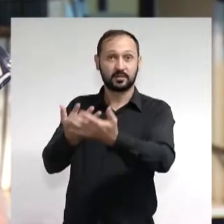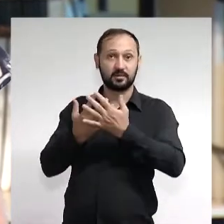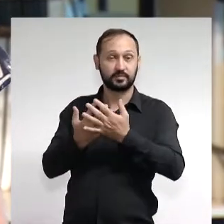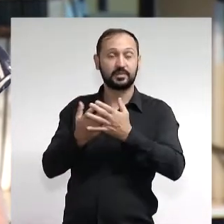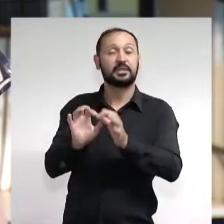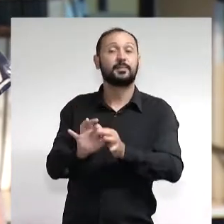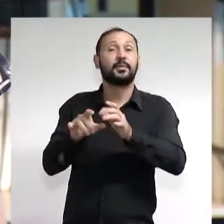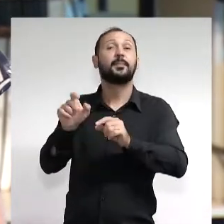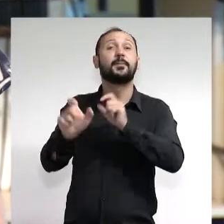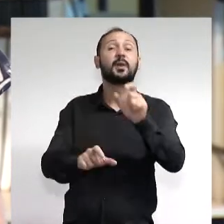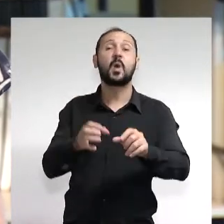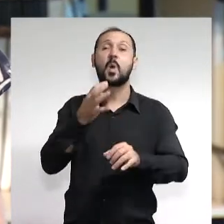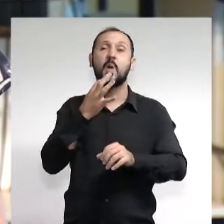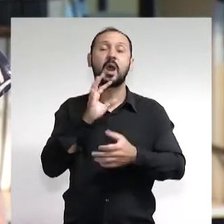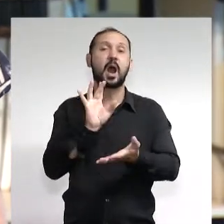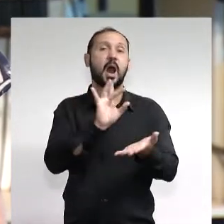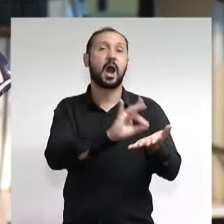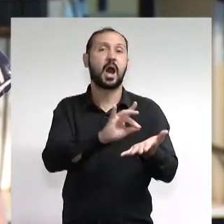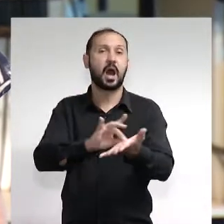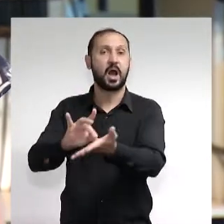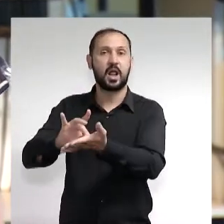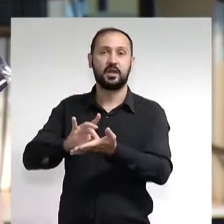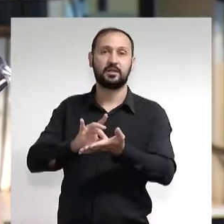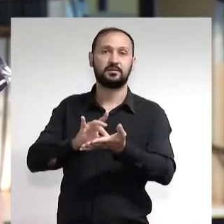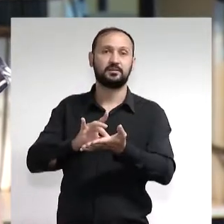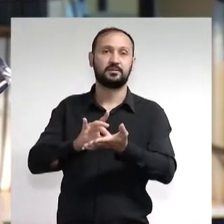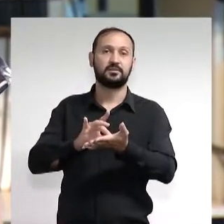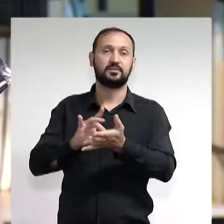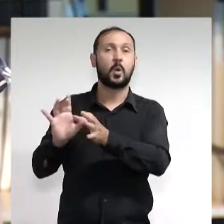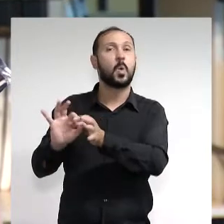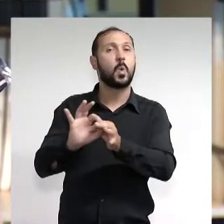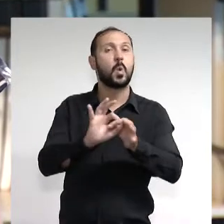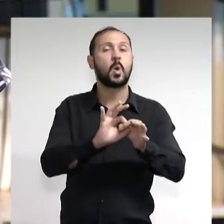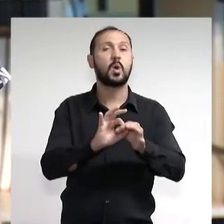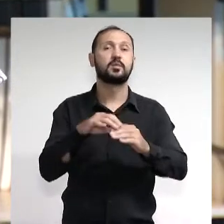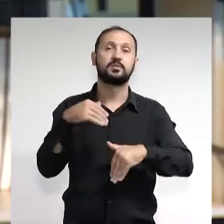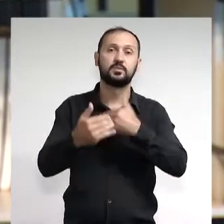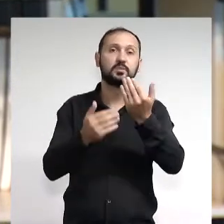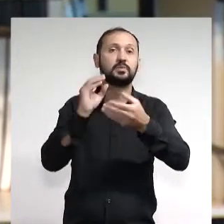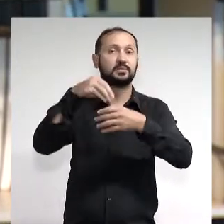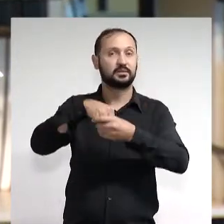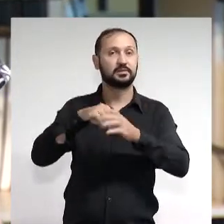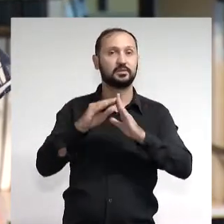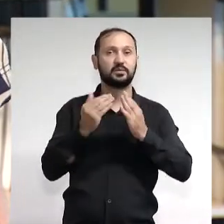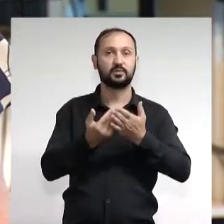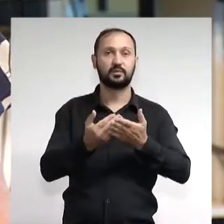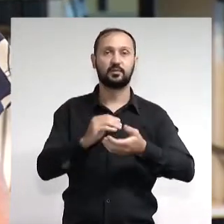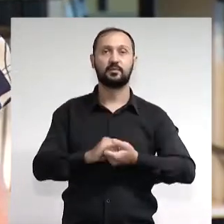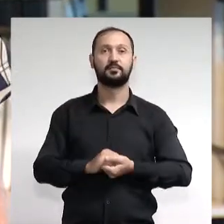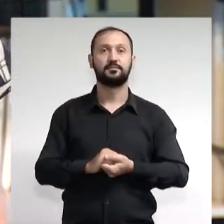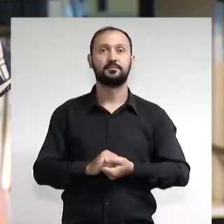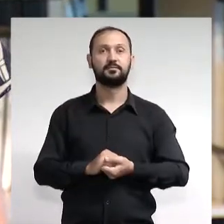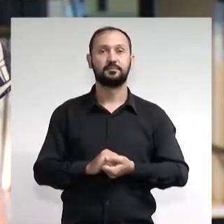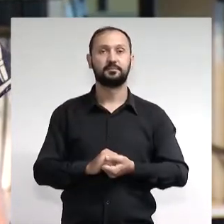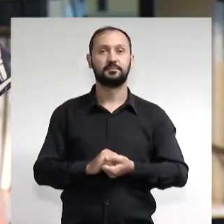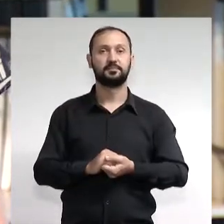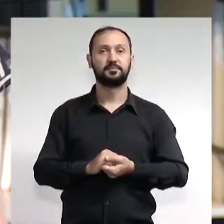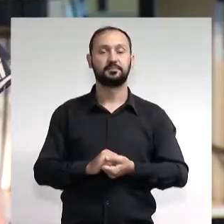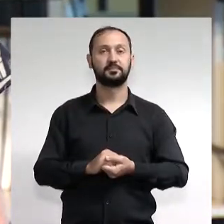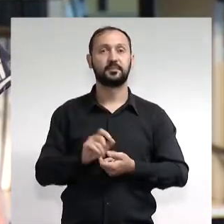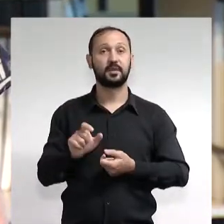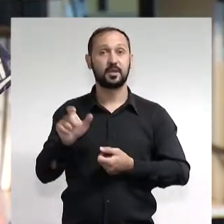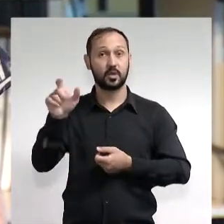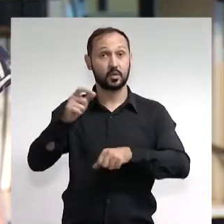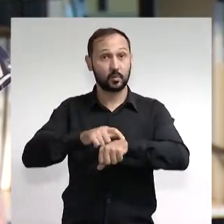sentido de conhecer as realidades que são desenvolvidas na escola. E